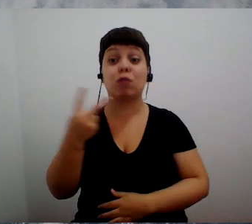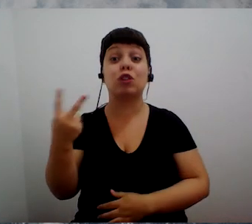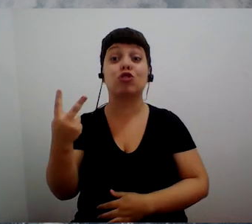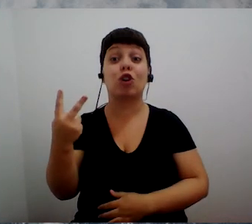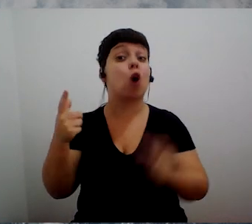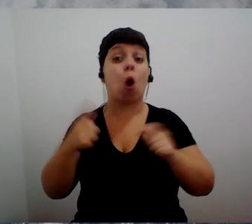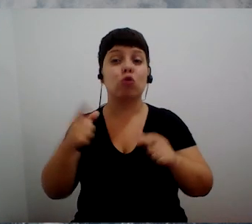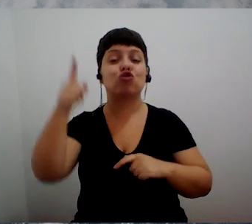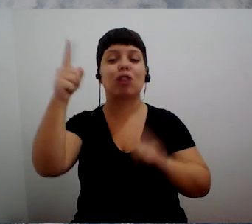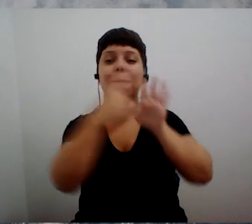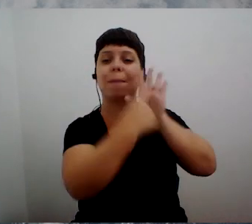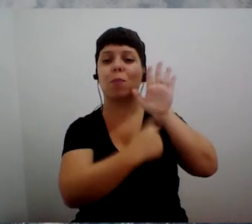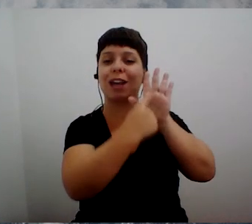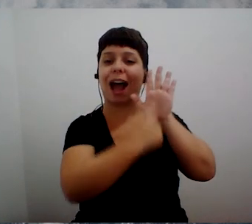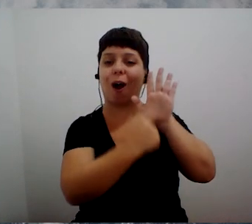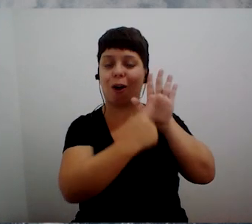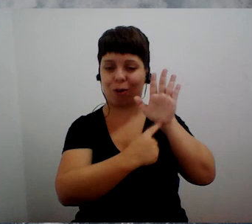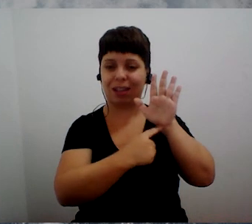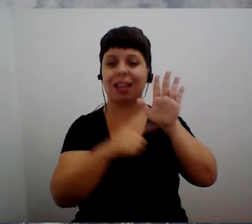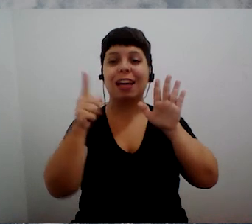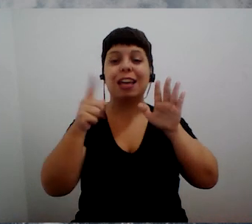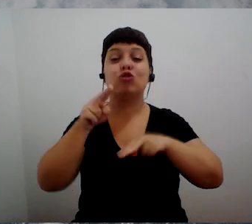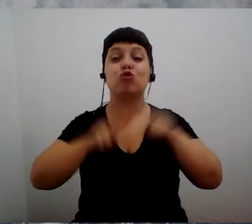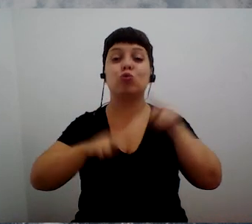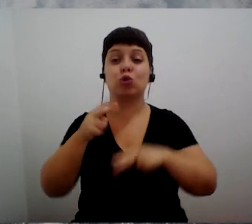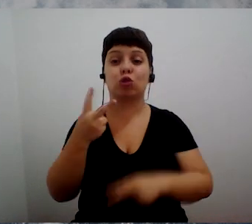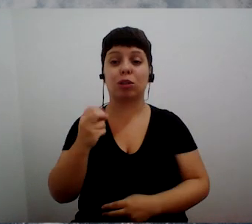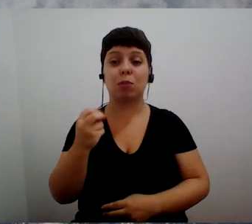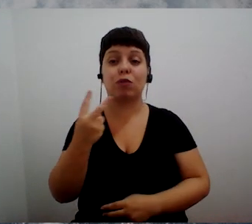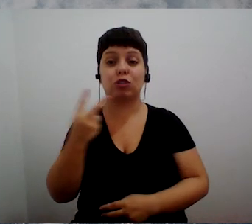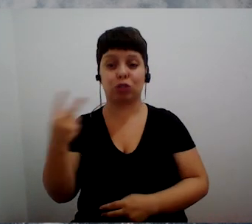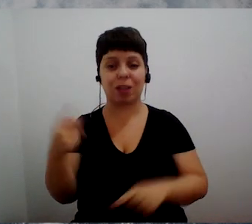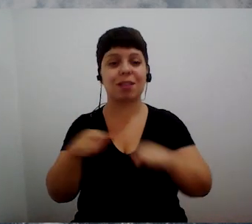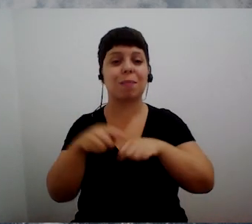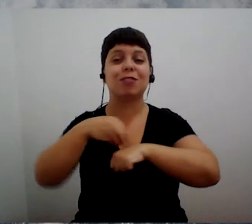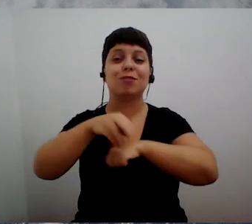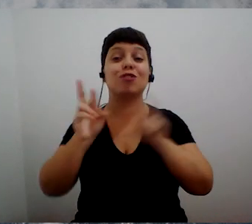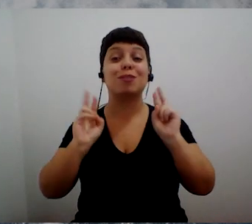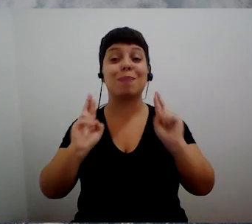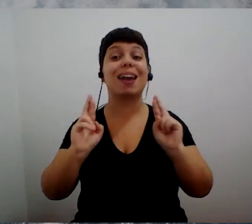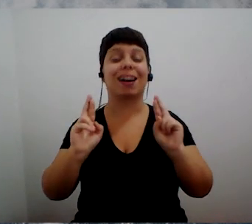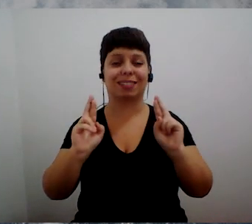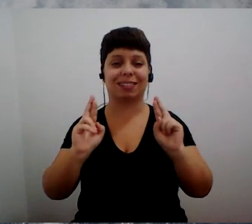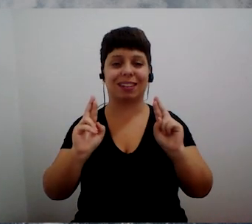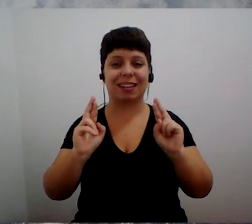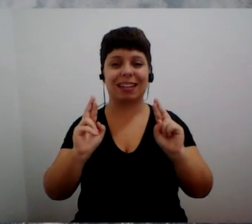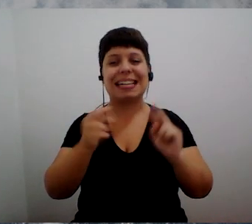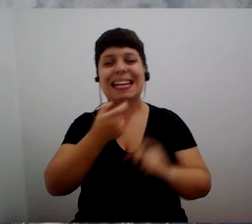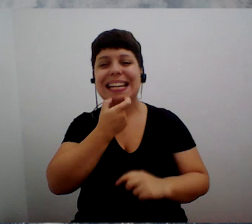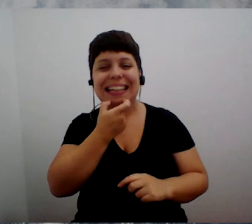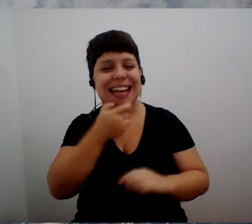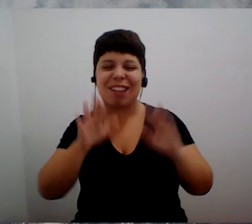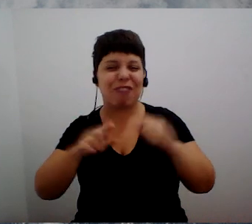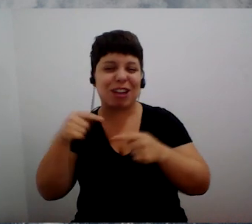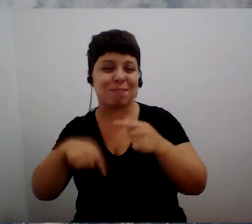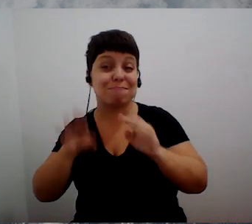Memorial da América Latina de 30 de maio a 3 de junho de 2022. Eu queria me despedir também com uma mensagem de esperança, que em inglês